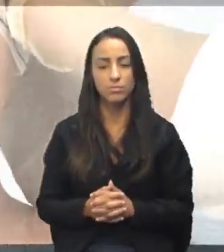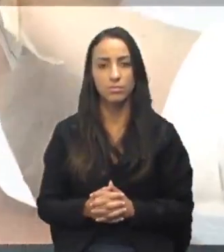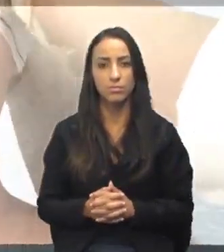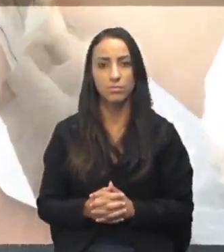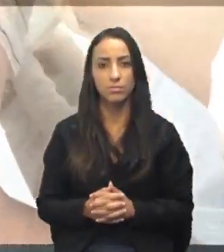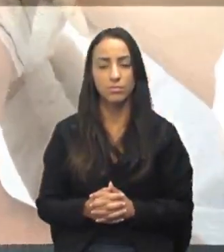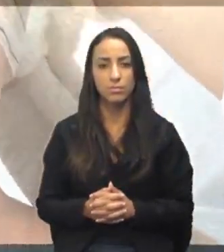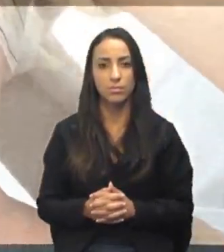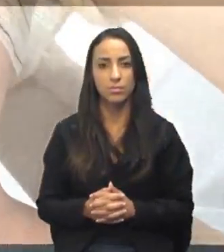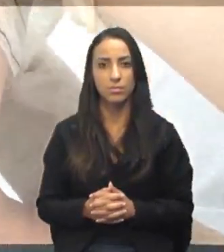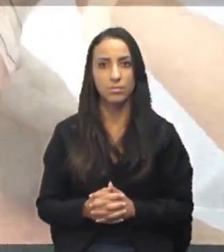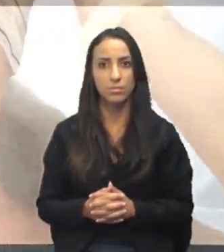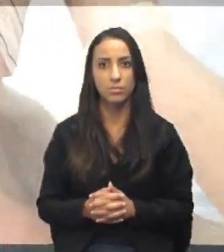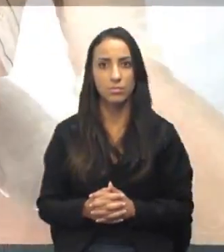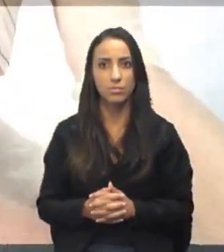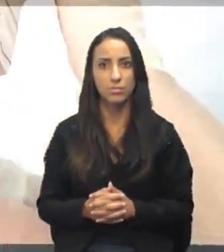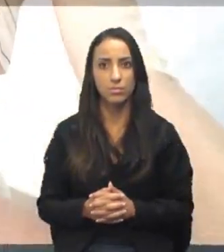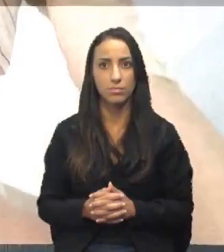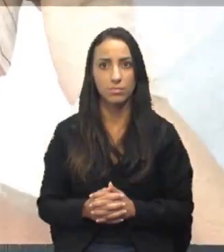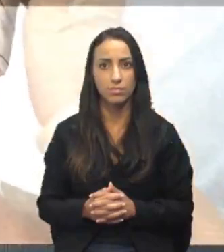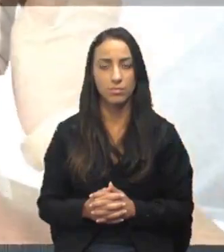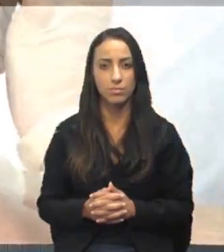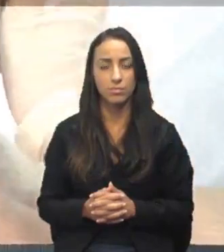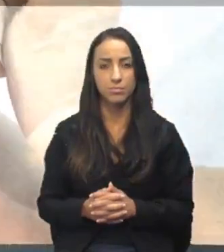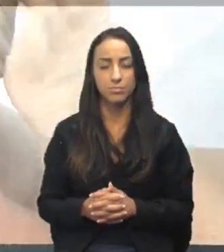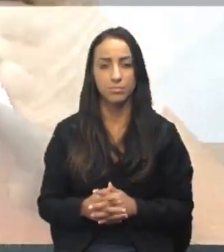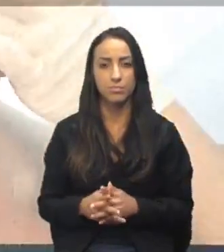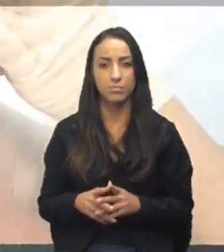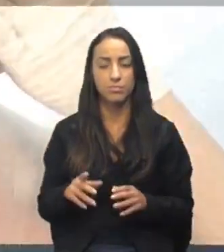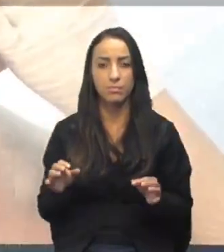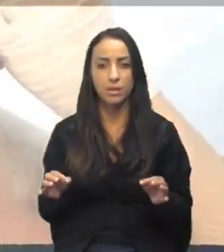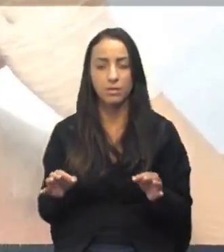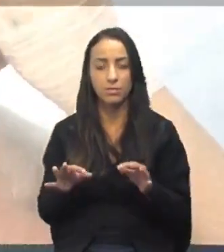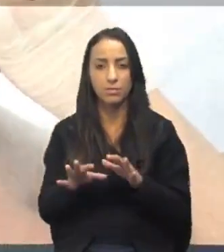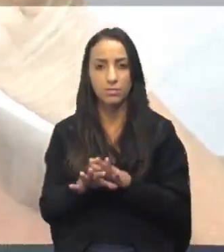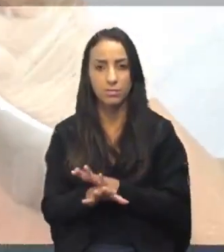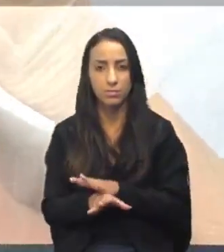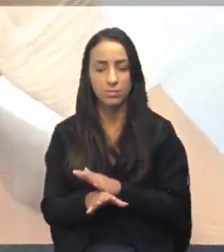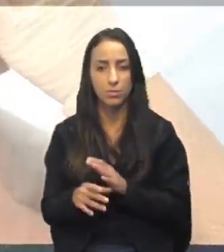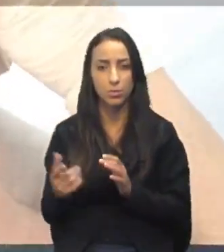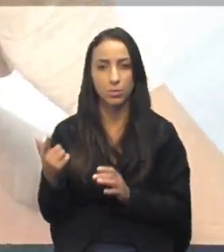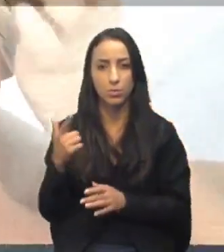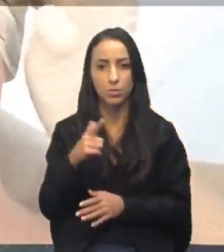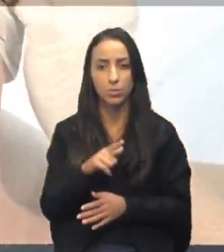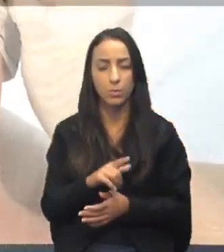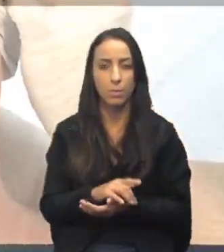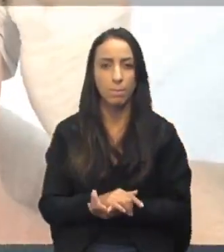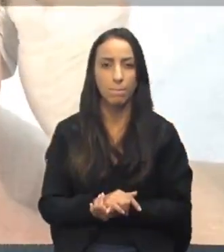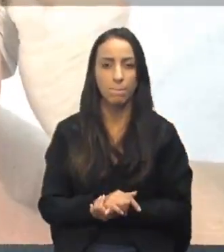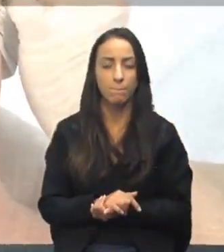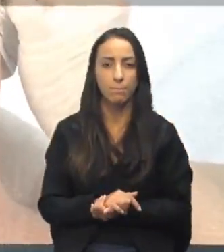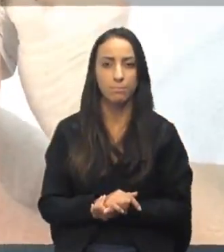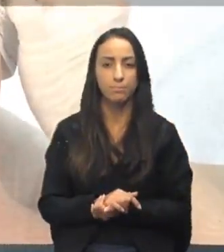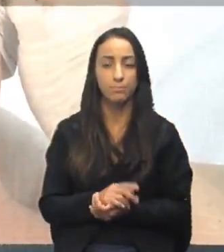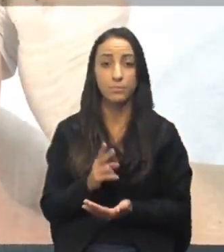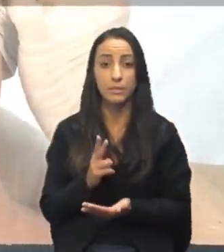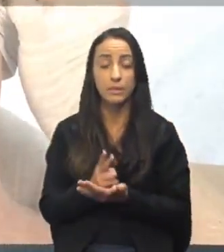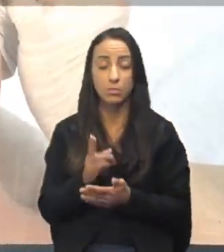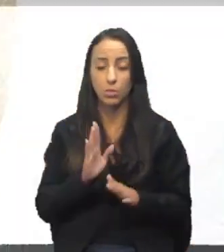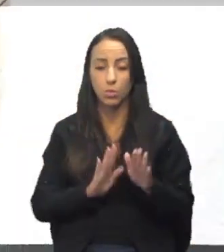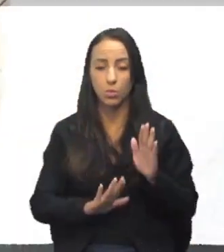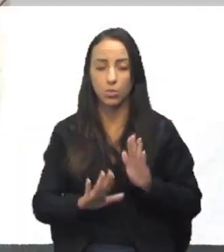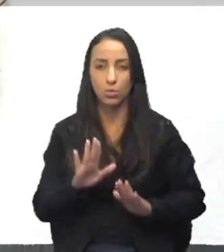para fazer o acabamento desse tipo, então, de bandagem. Sempre